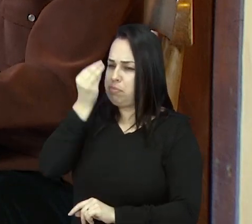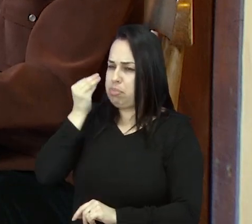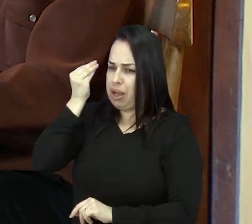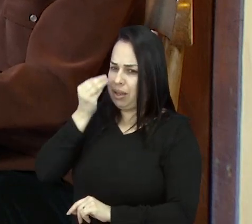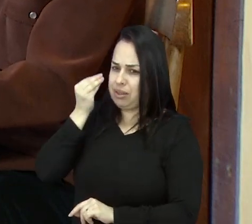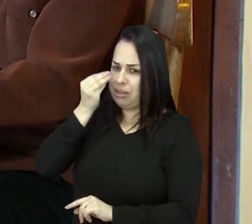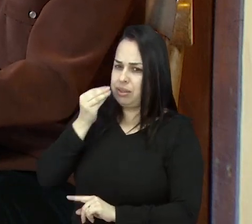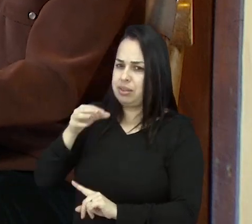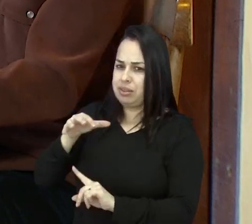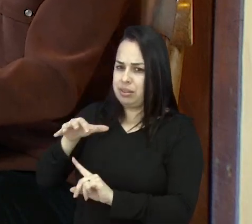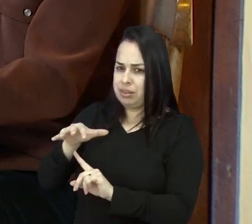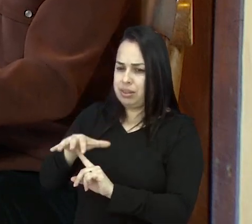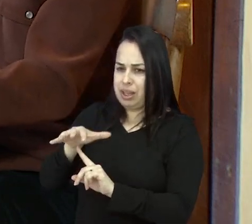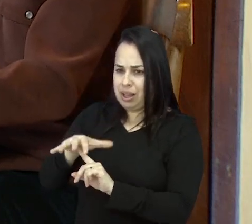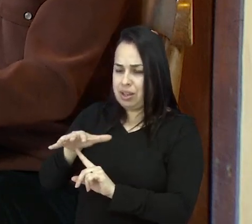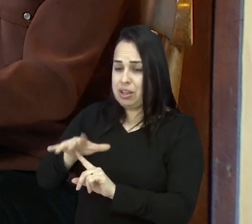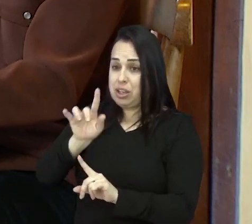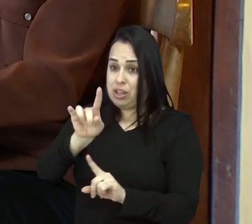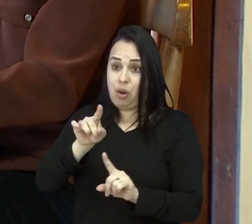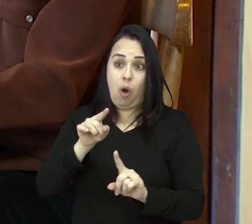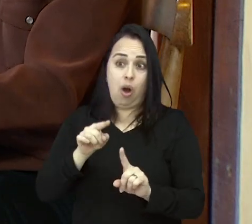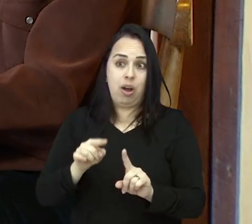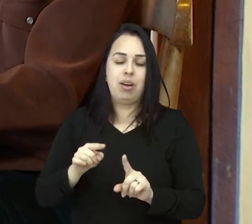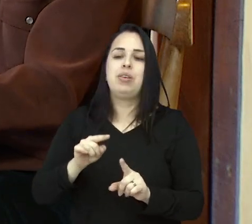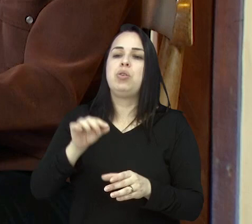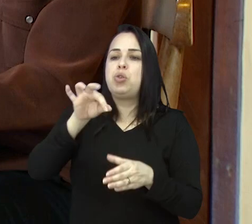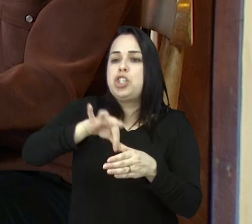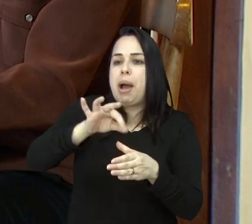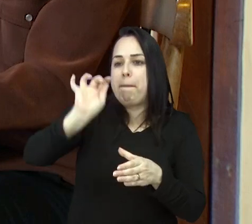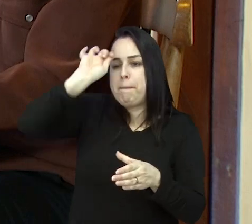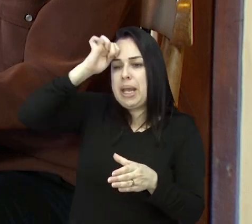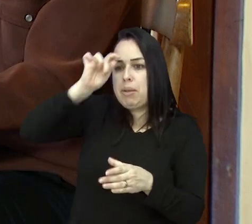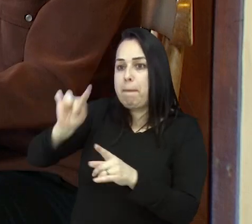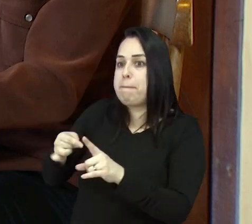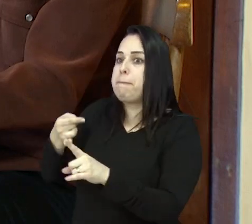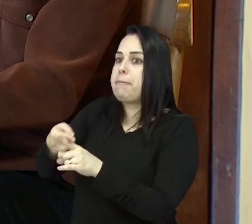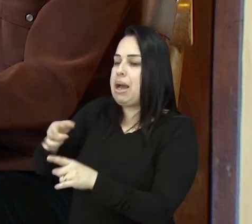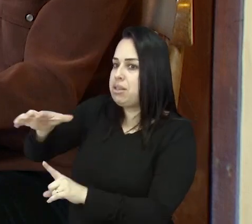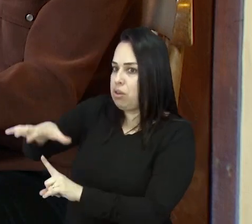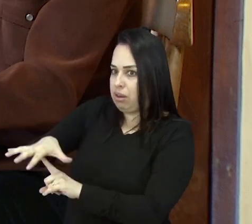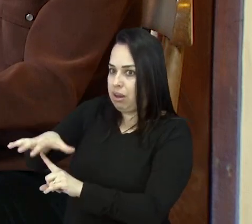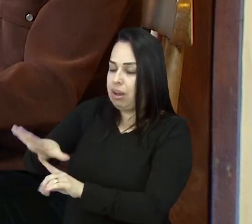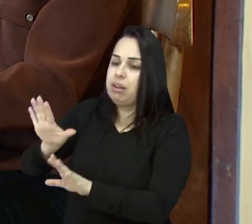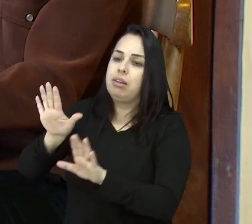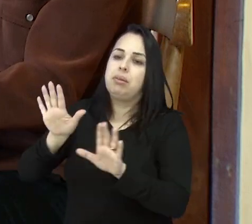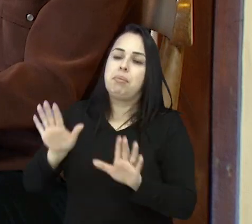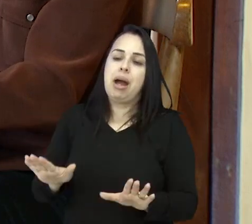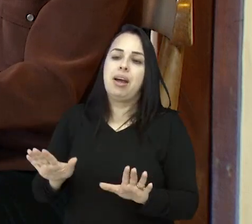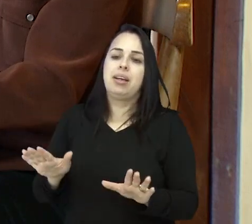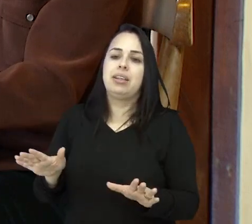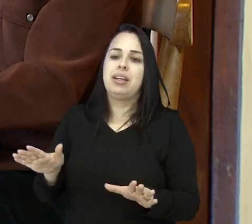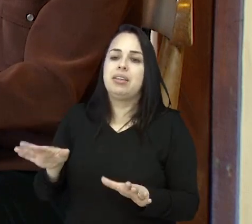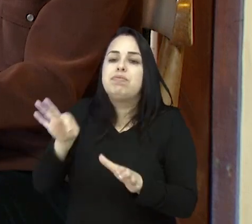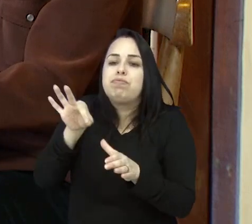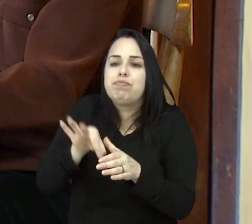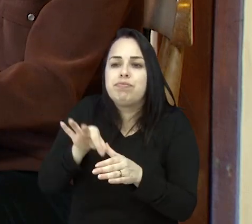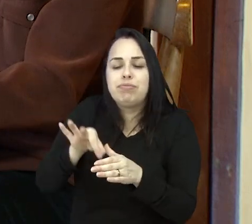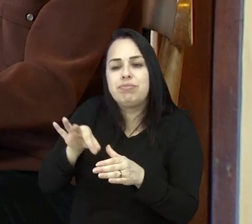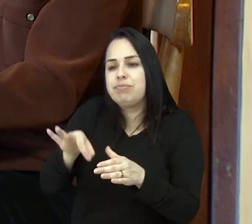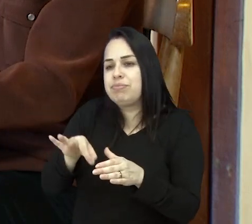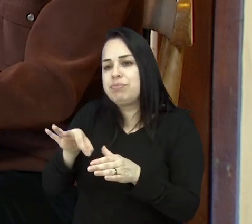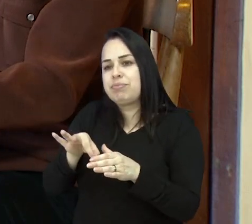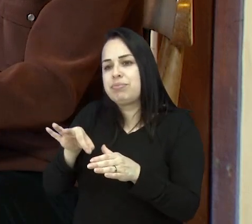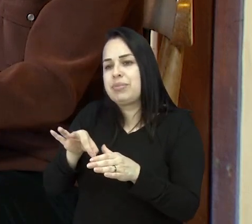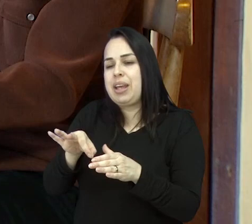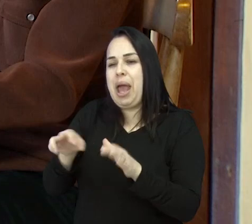então assim, é o chá preto com um toque de shiitake, né? Então... E porque como o chá ele é